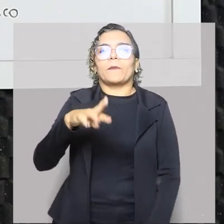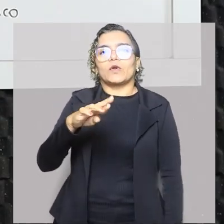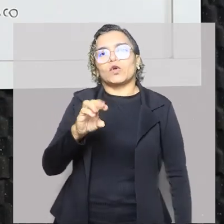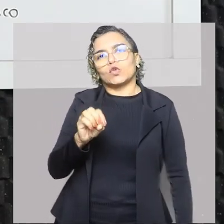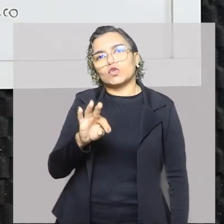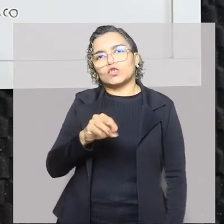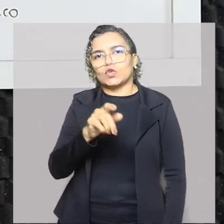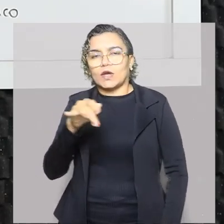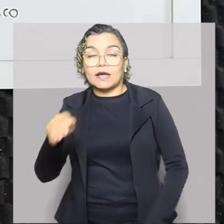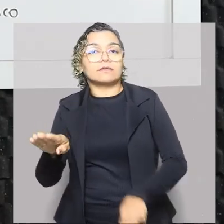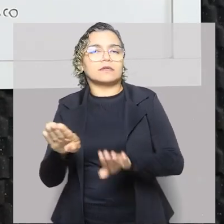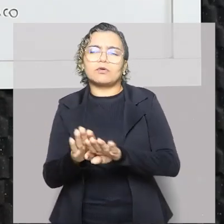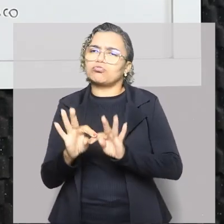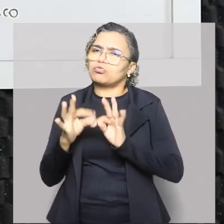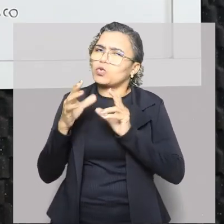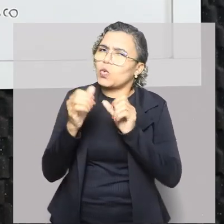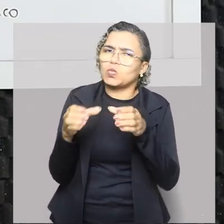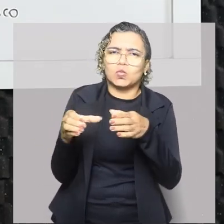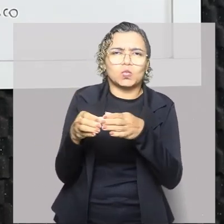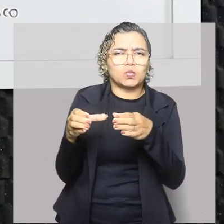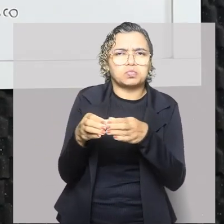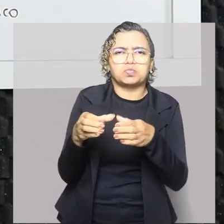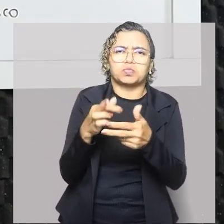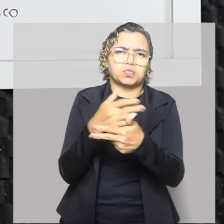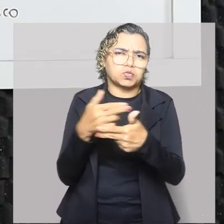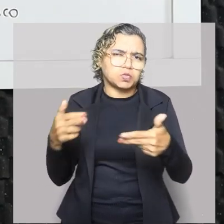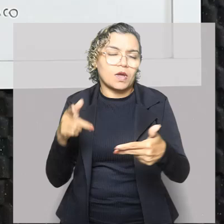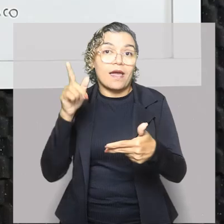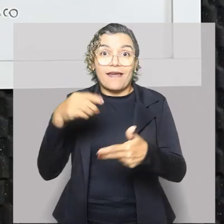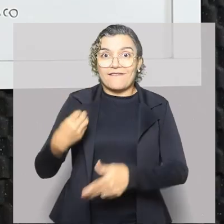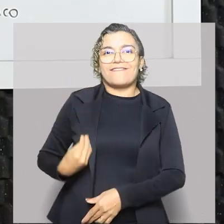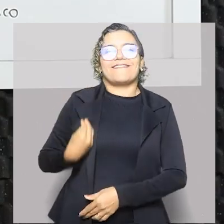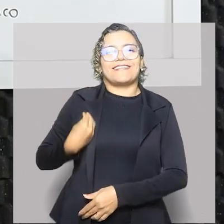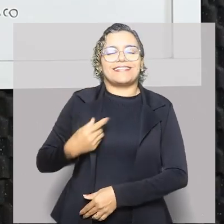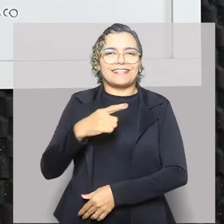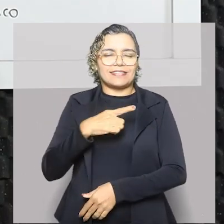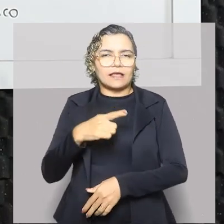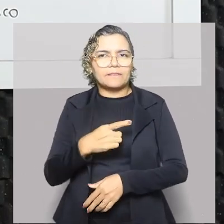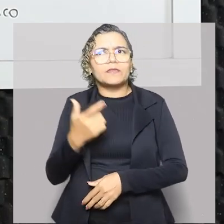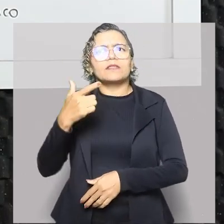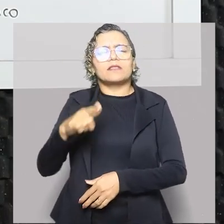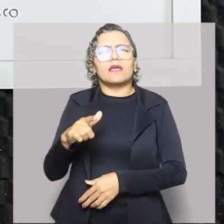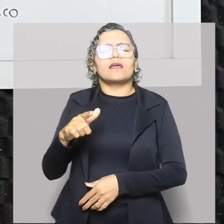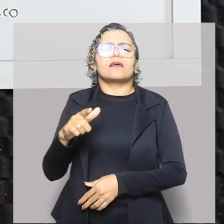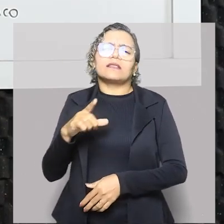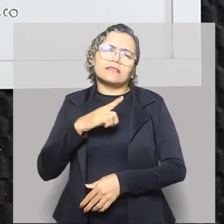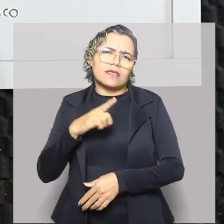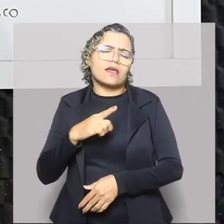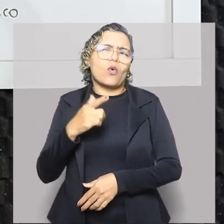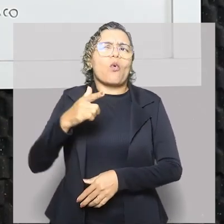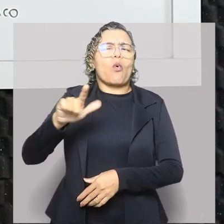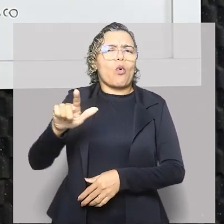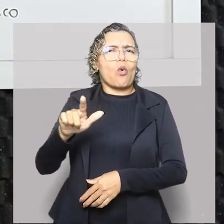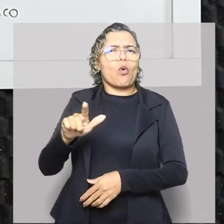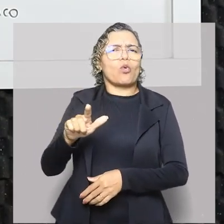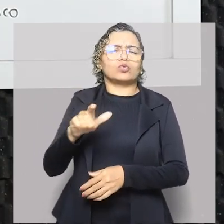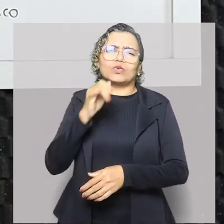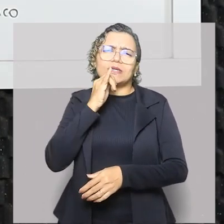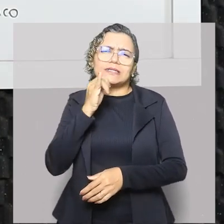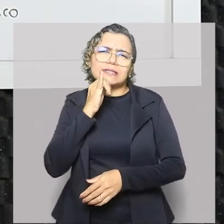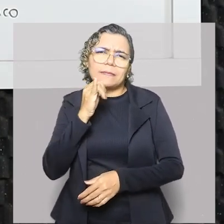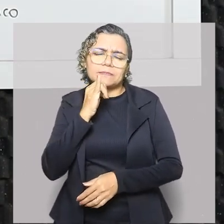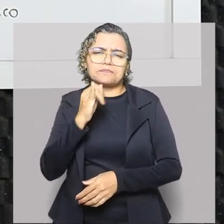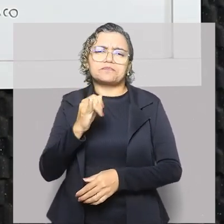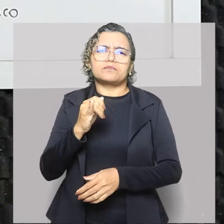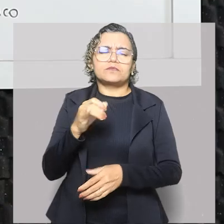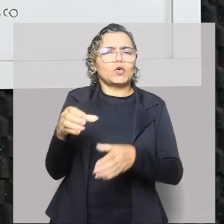ter, e todos esses organismos são considerados vivos. Tem mais algum organismo aí que você já ouviu falar e que